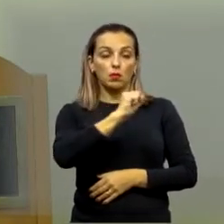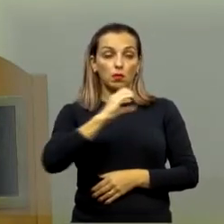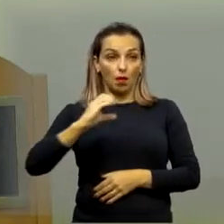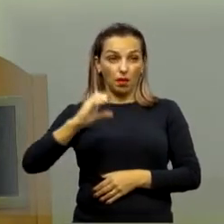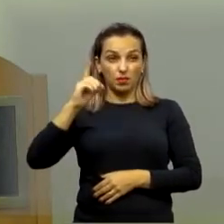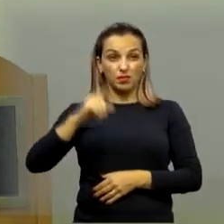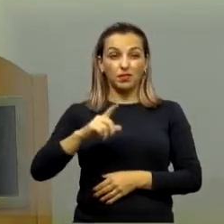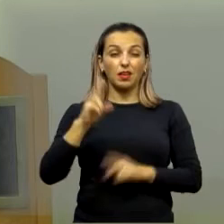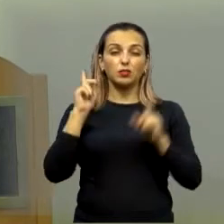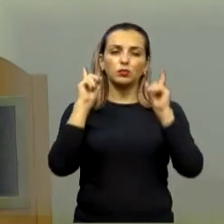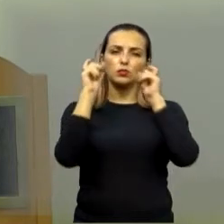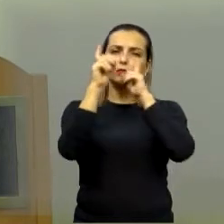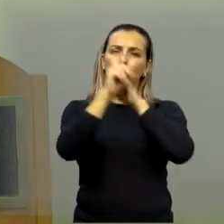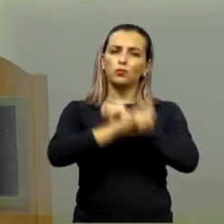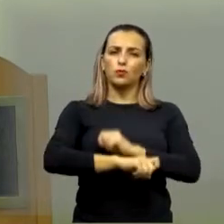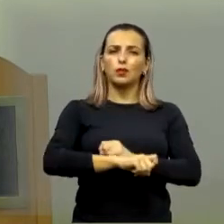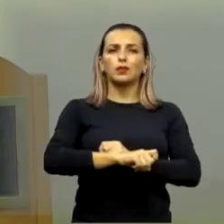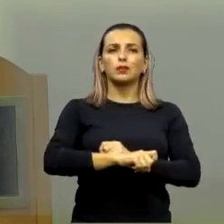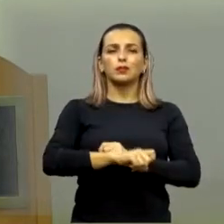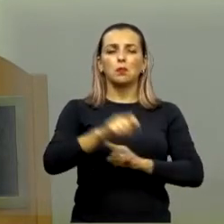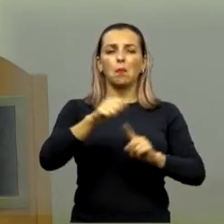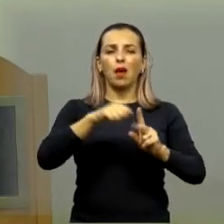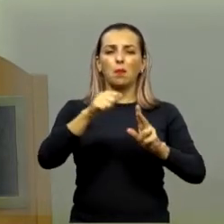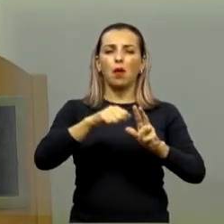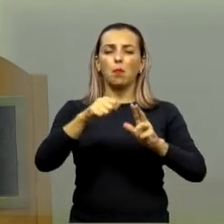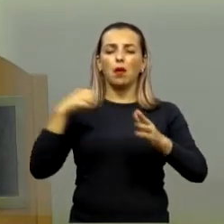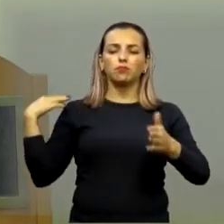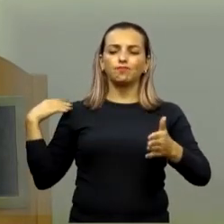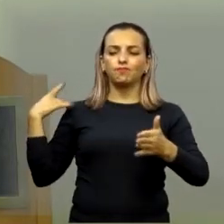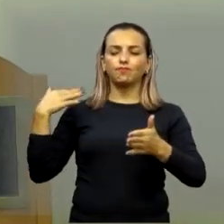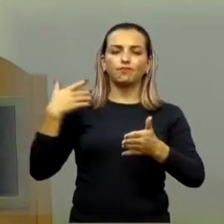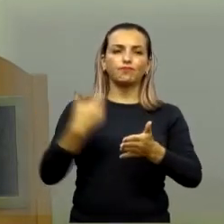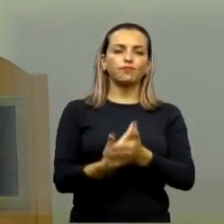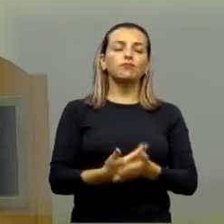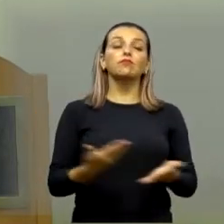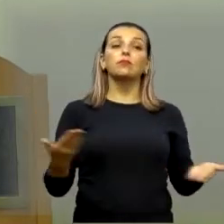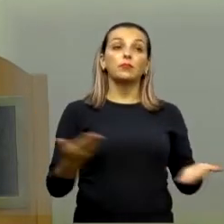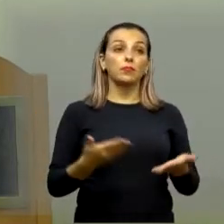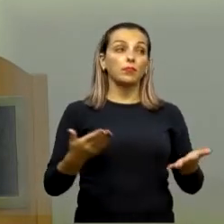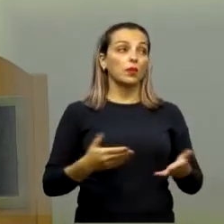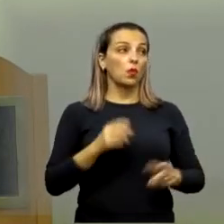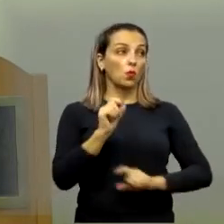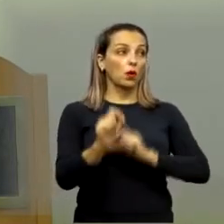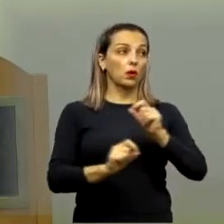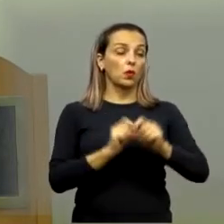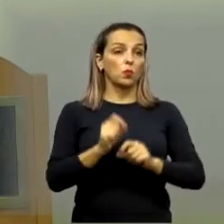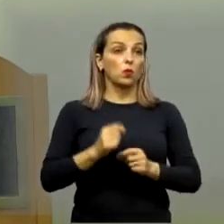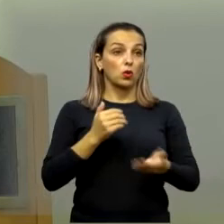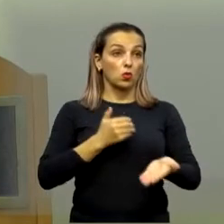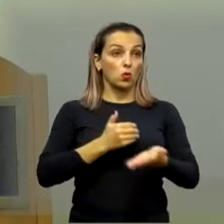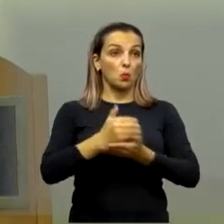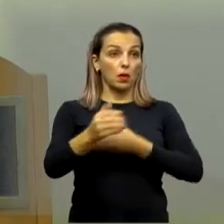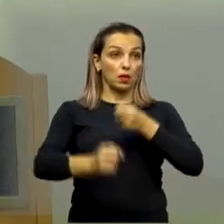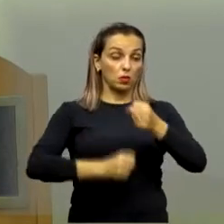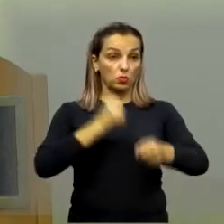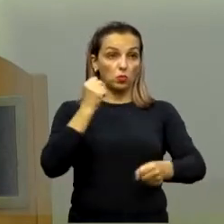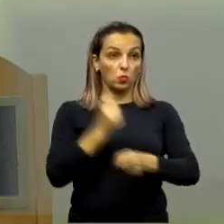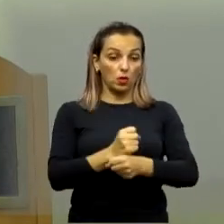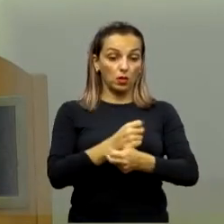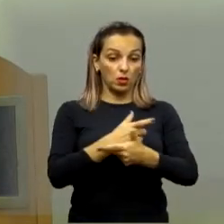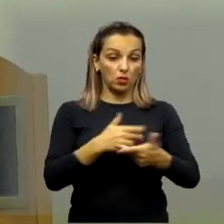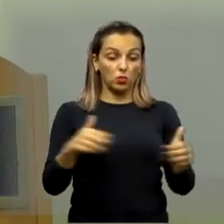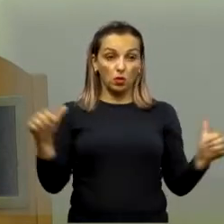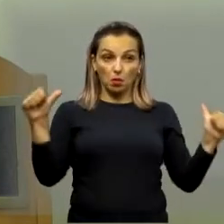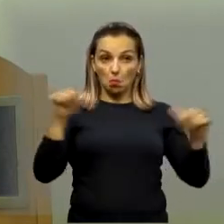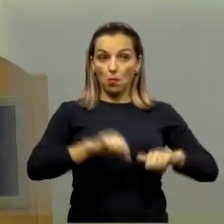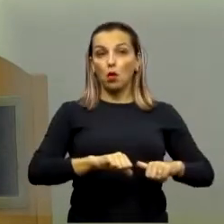últimos meses vamos falar e de três quatro meses para cá e agora final do começo esse ano agora as coisas ficaram